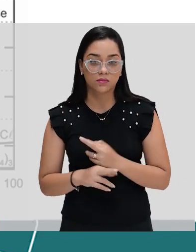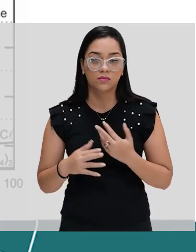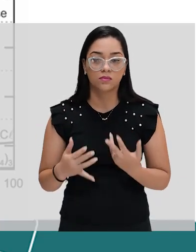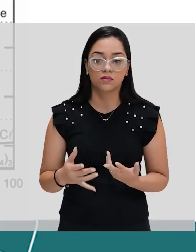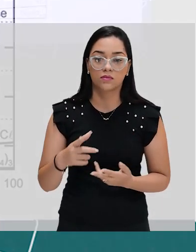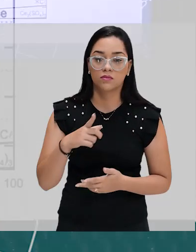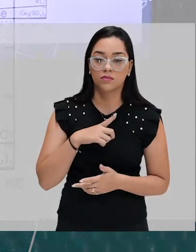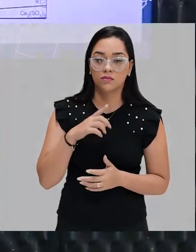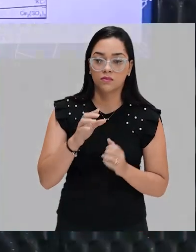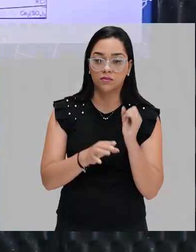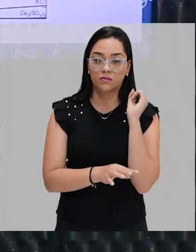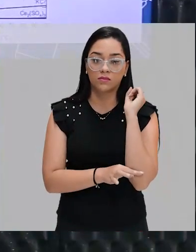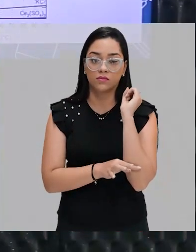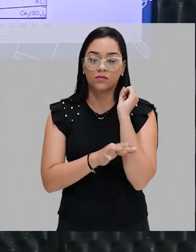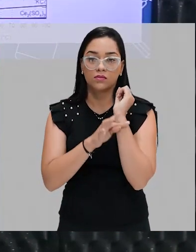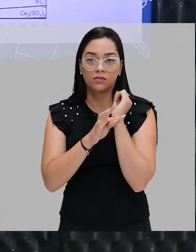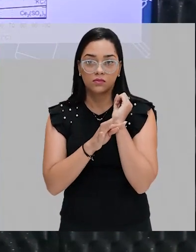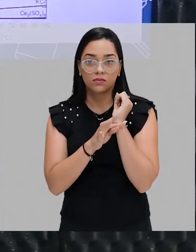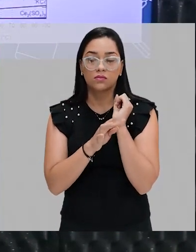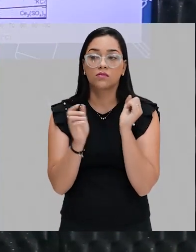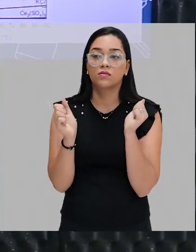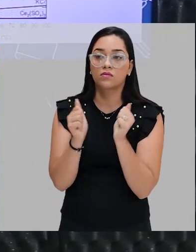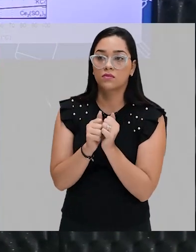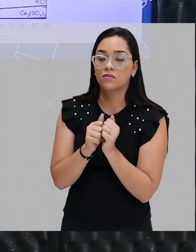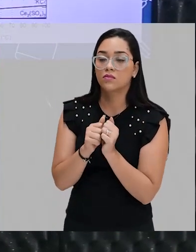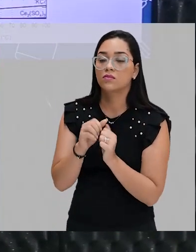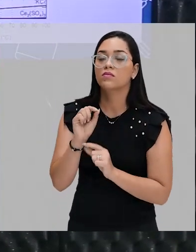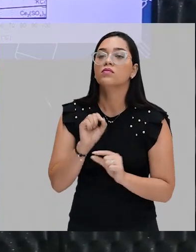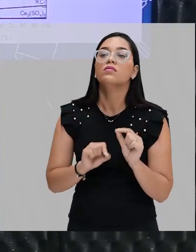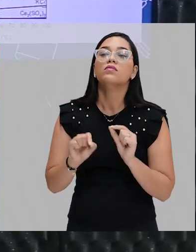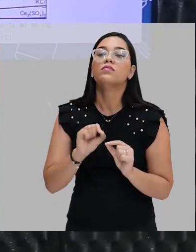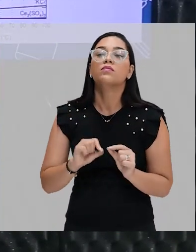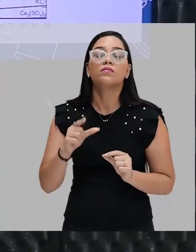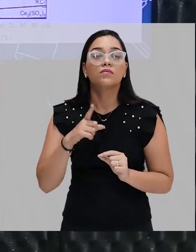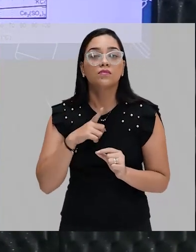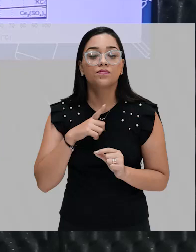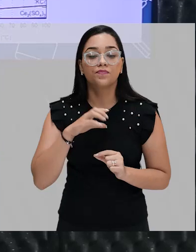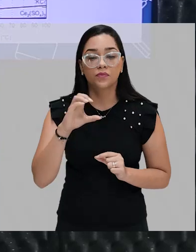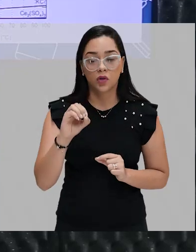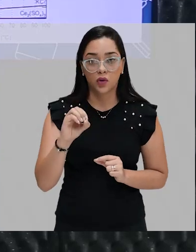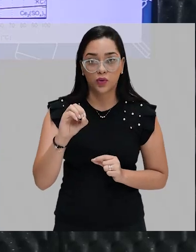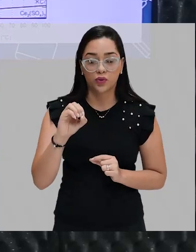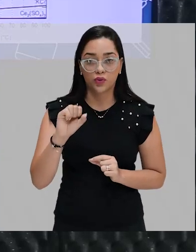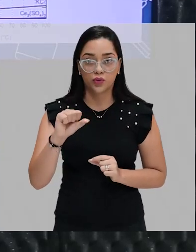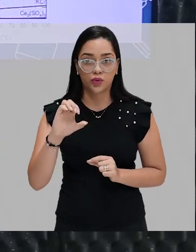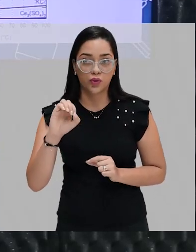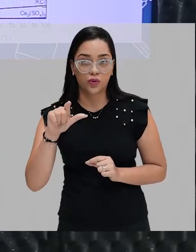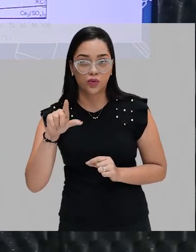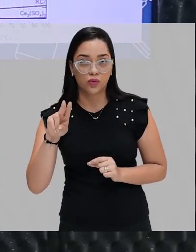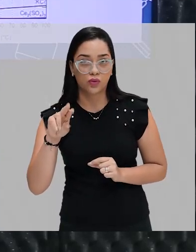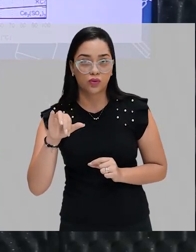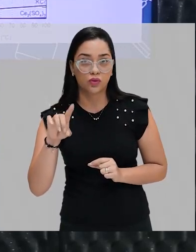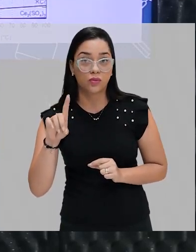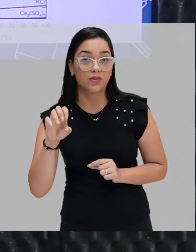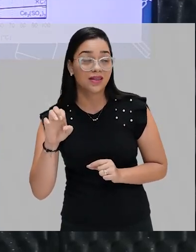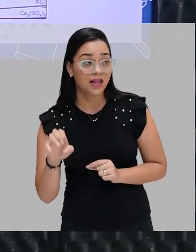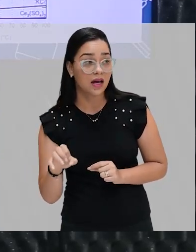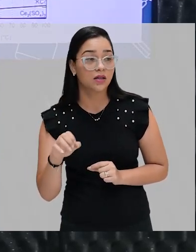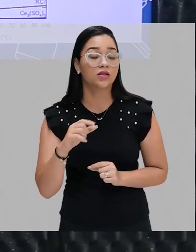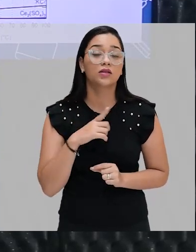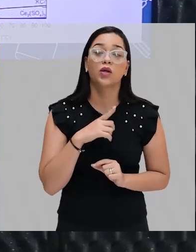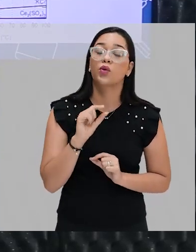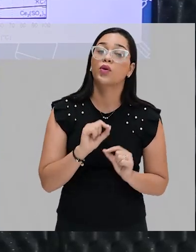a temperatura com o coeficiente de solubilidade. Tudo bem? Aí nós vamos ter